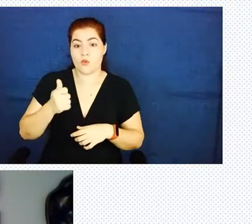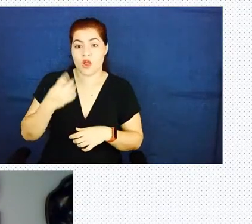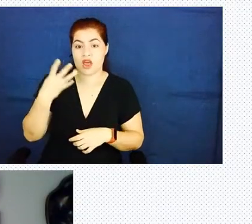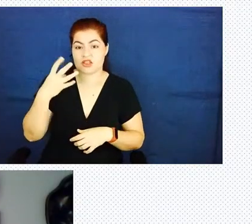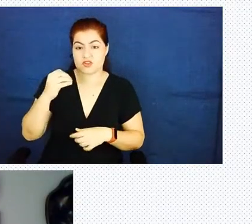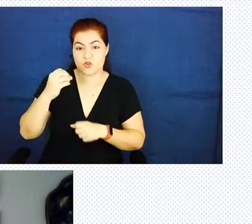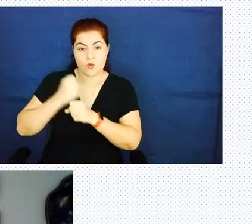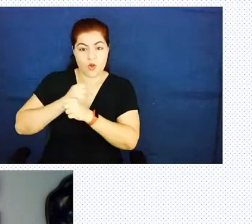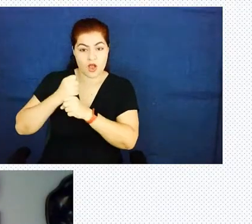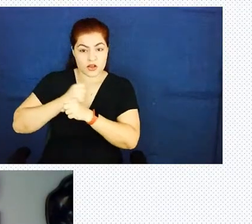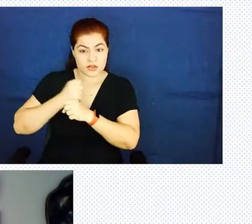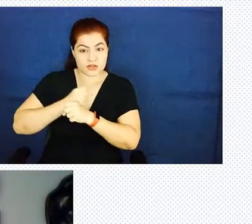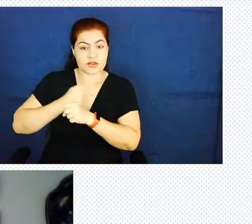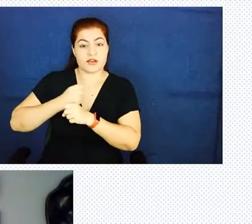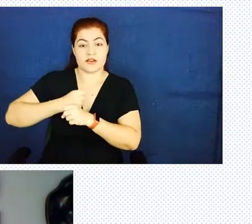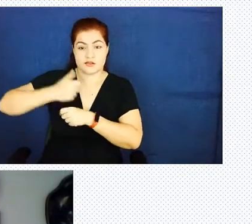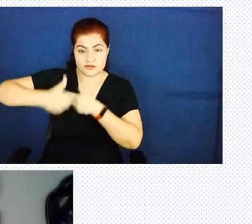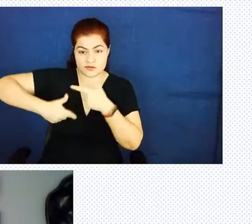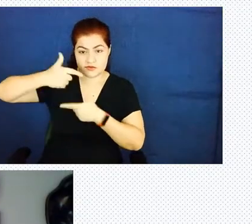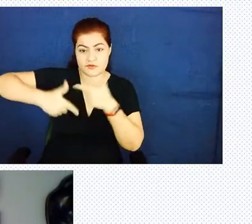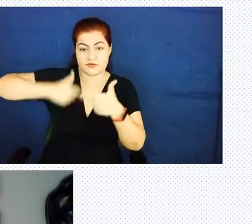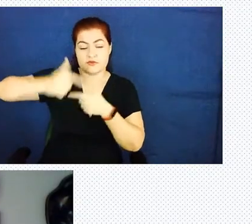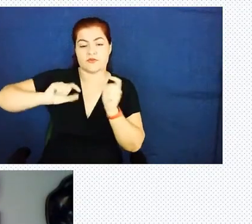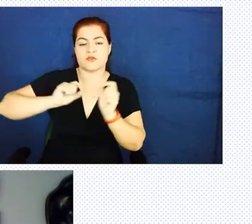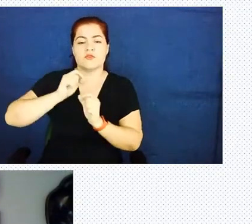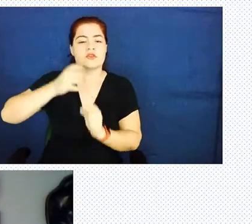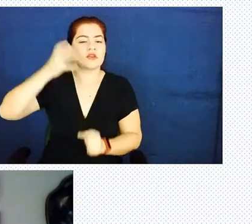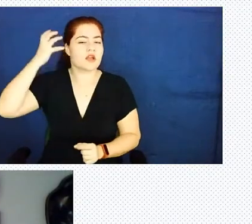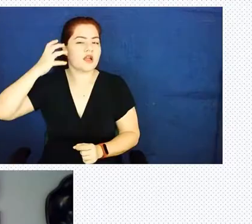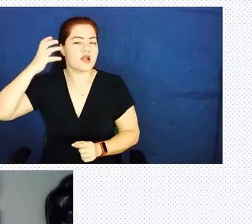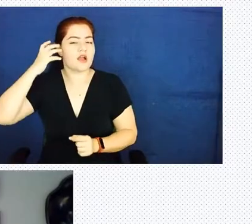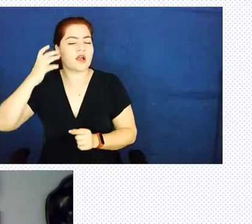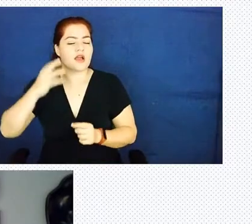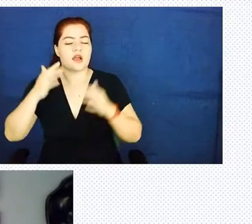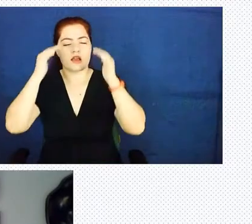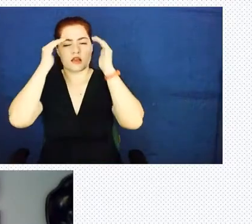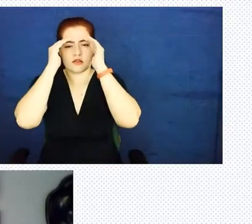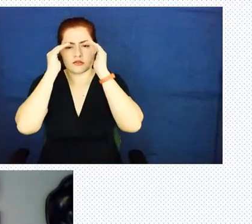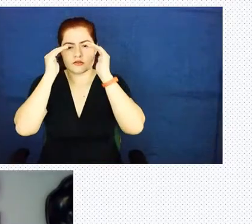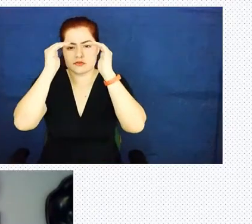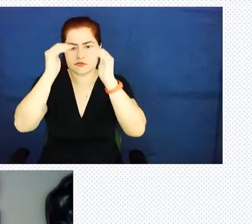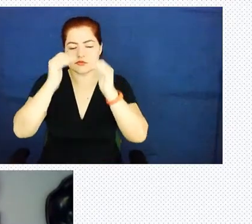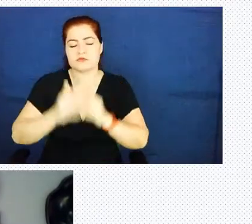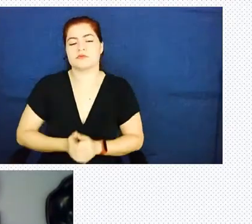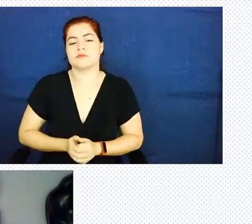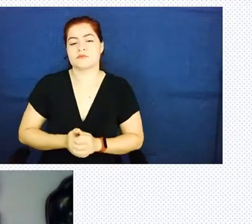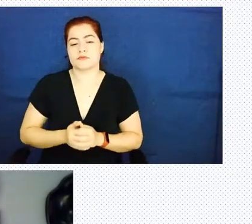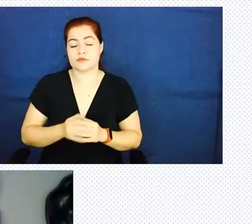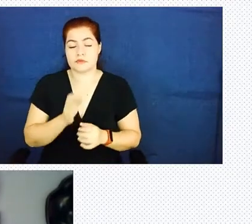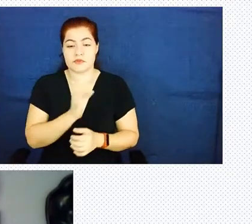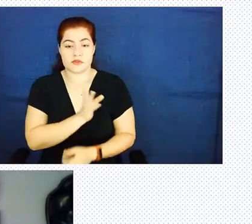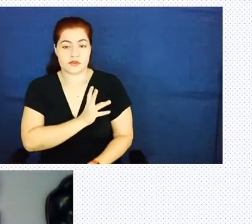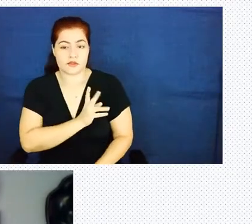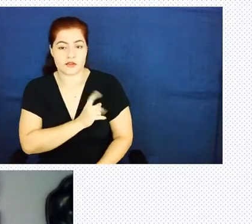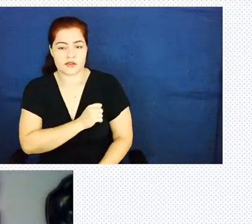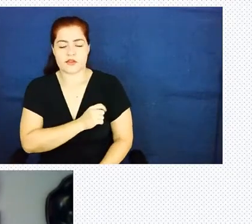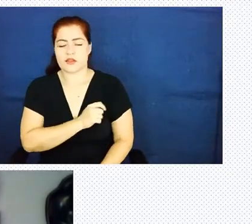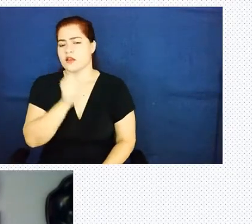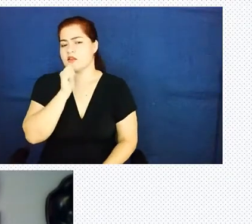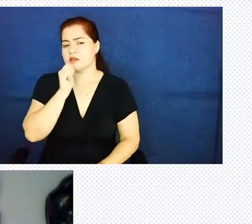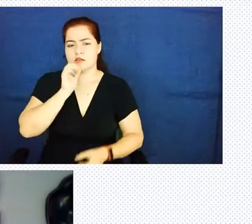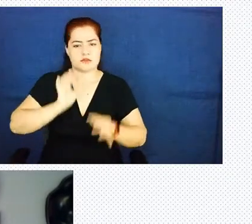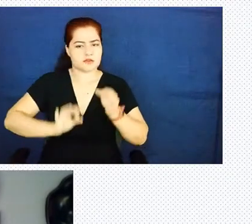décadas de atividade, escutando de forma respeitosa, afetiva, sem